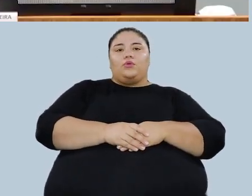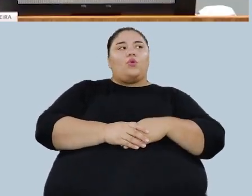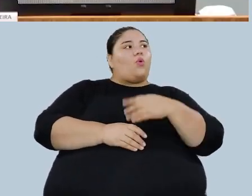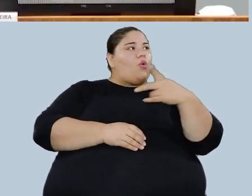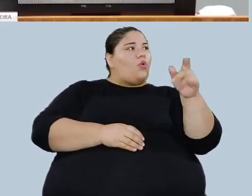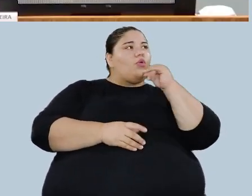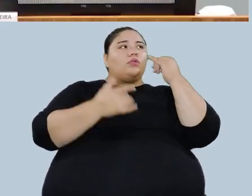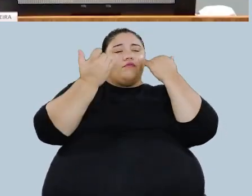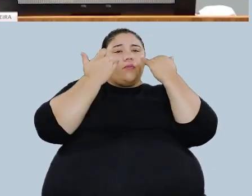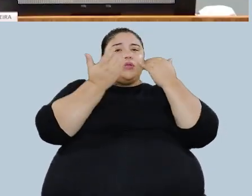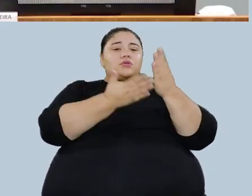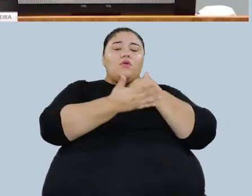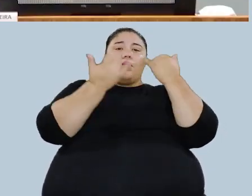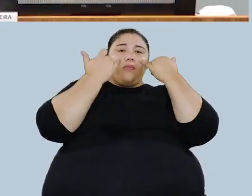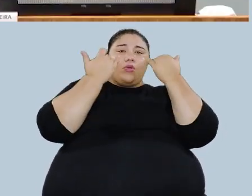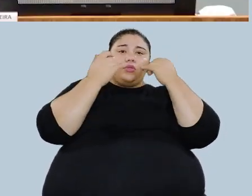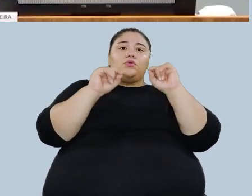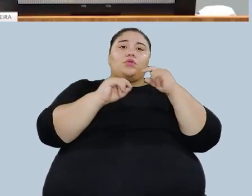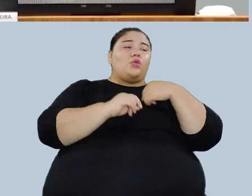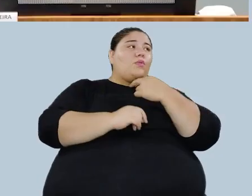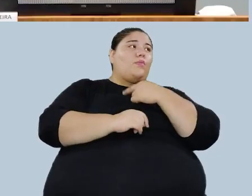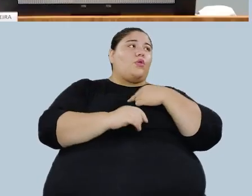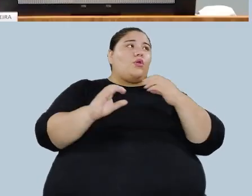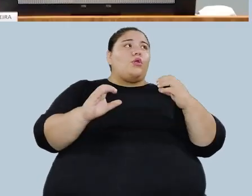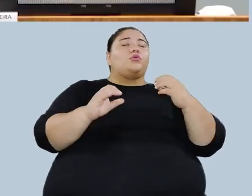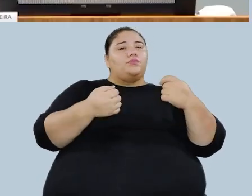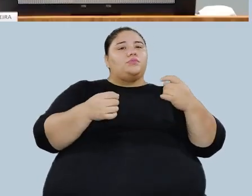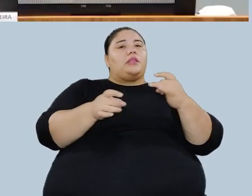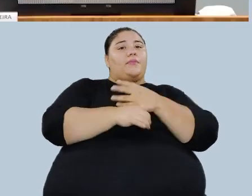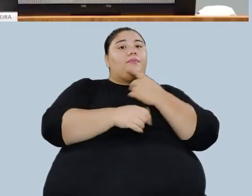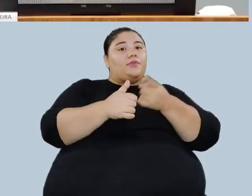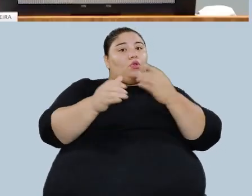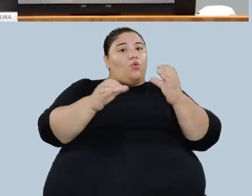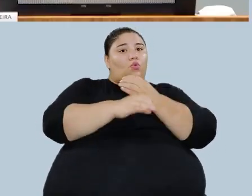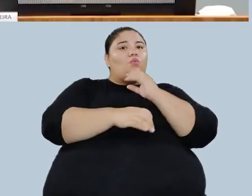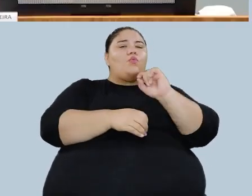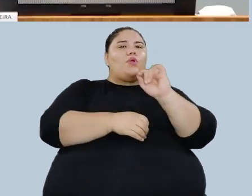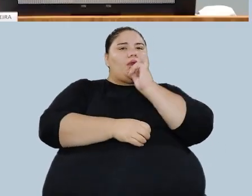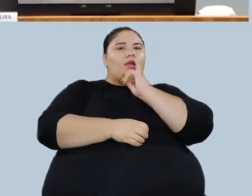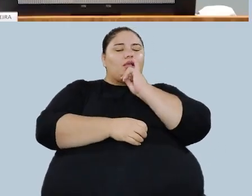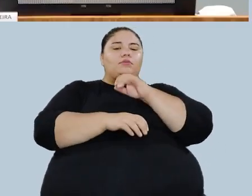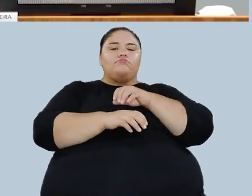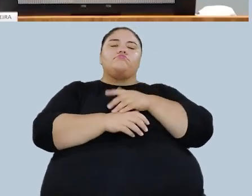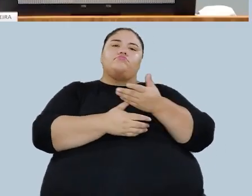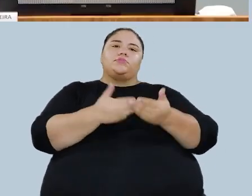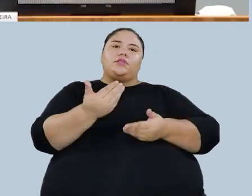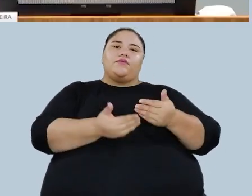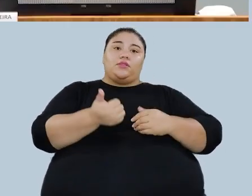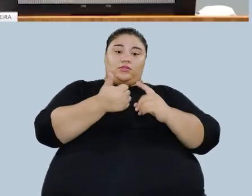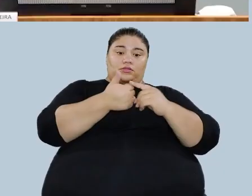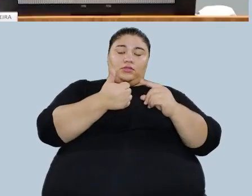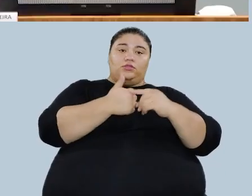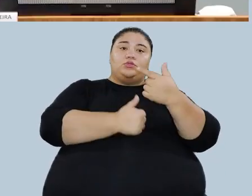outro dado importante, que não podemos concluir essa aula sem falar, é importação e exportação de serviços financeiros. Exportação, no